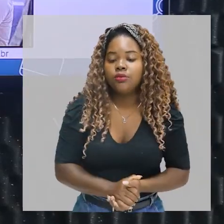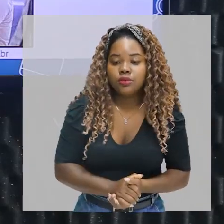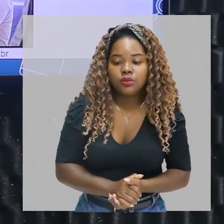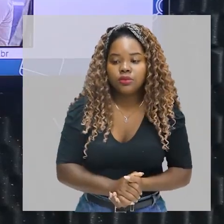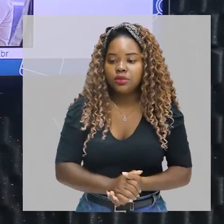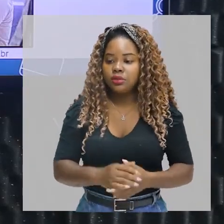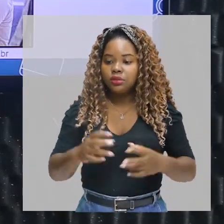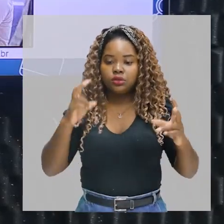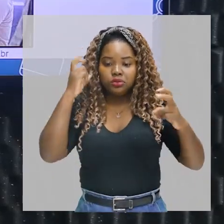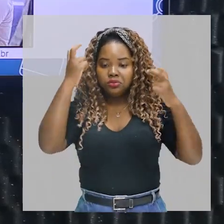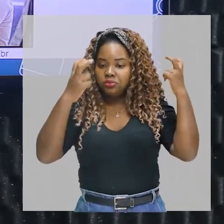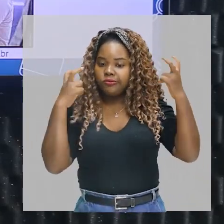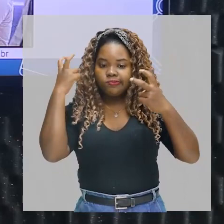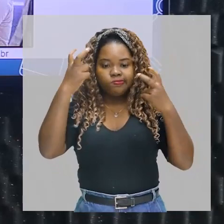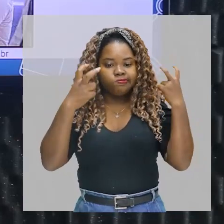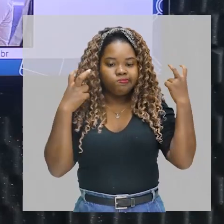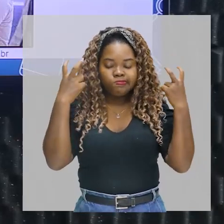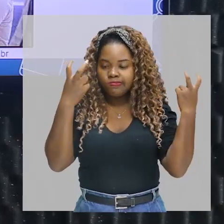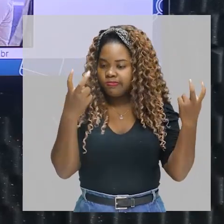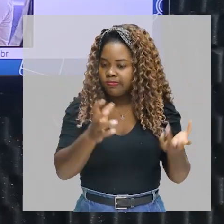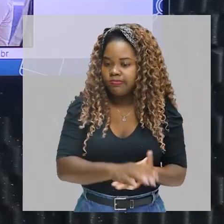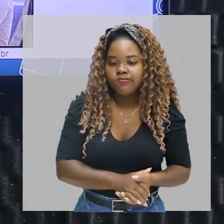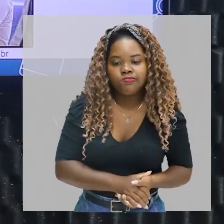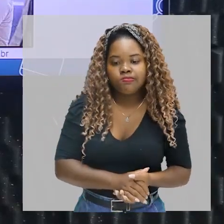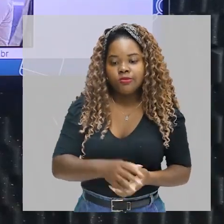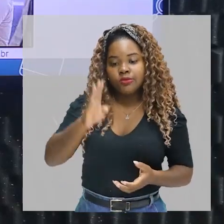preocupar com o princípio da